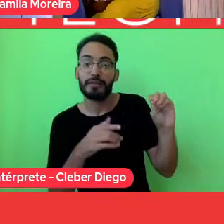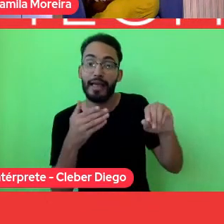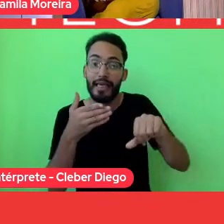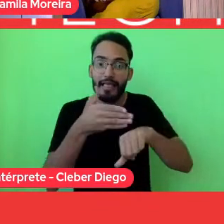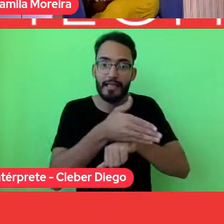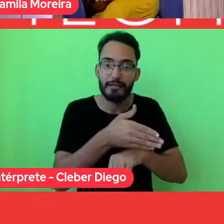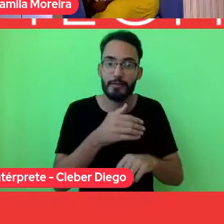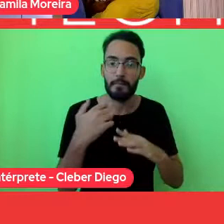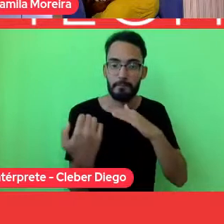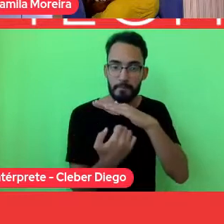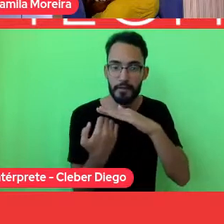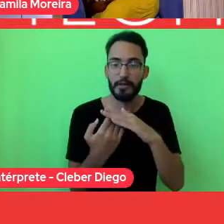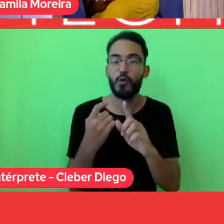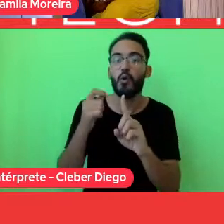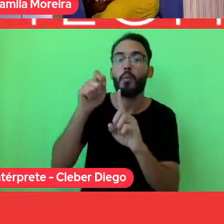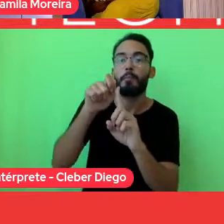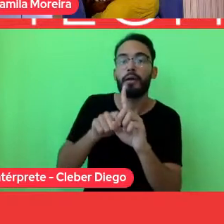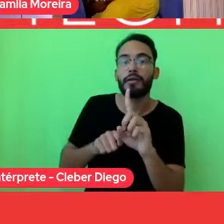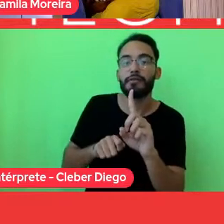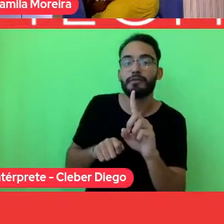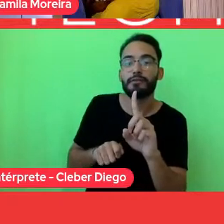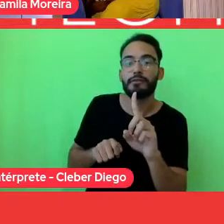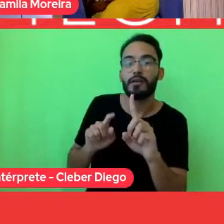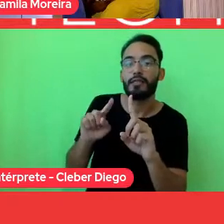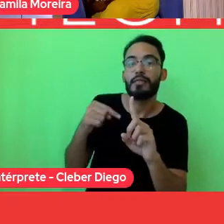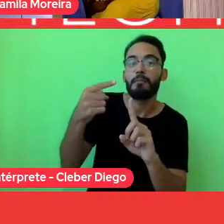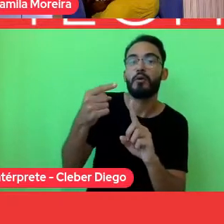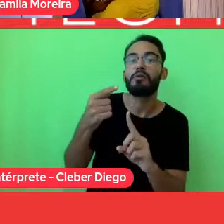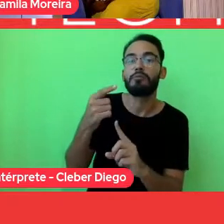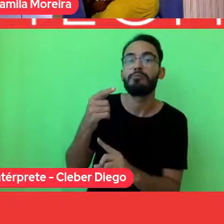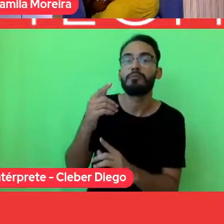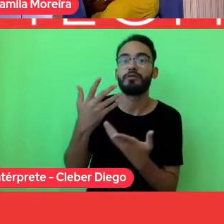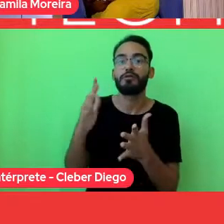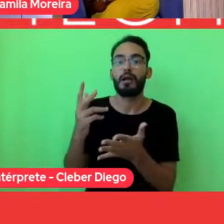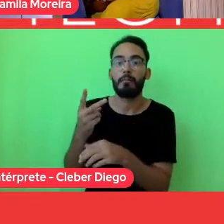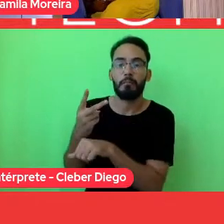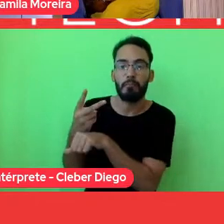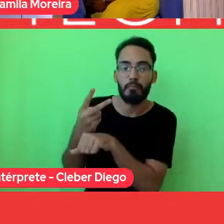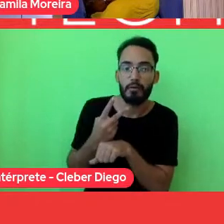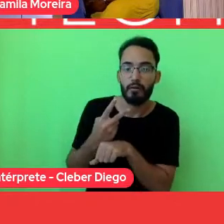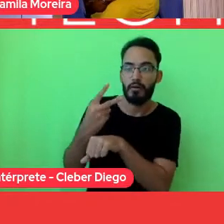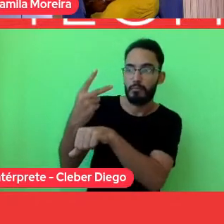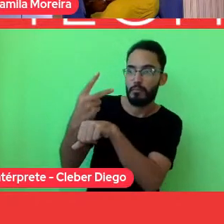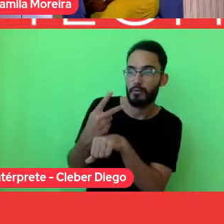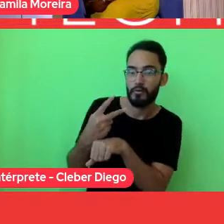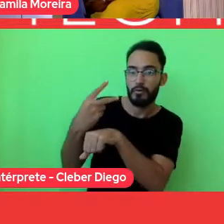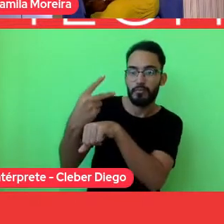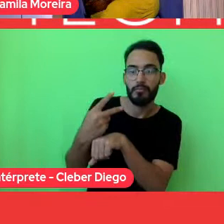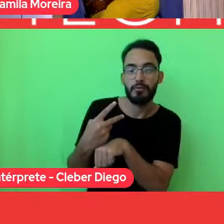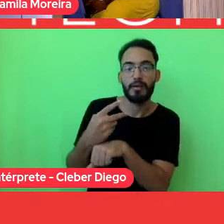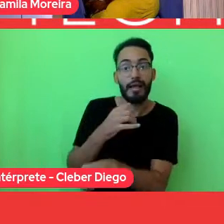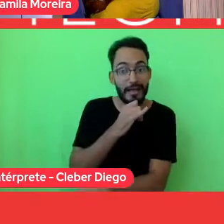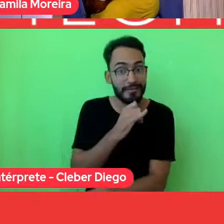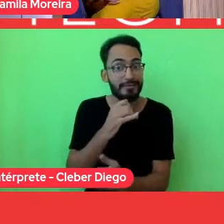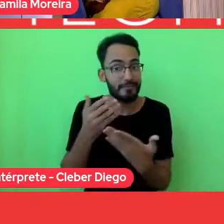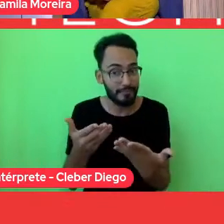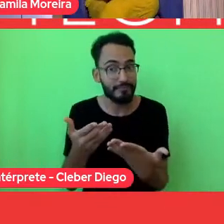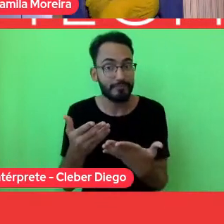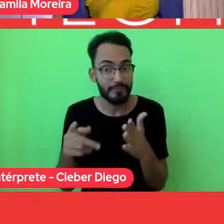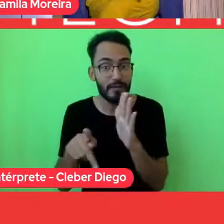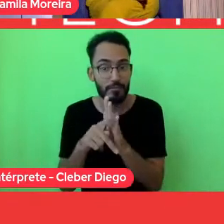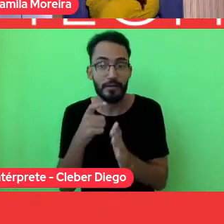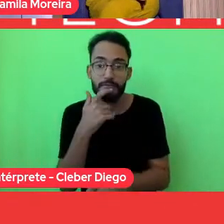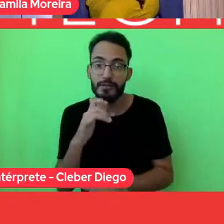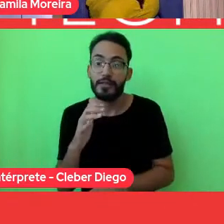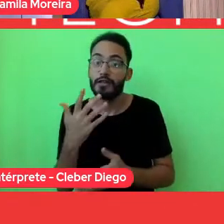empresa tal, um mês depois as pessoas, já recrutadores, já começam a te procurar. Um exemplo é da própria CIT,